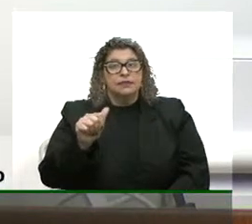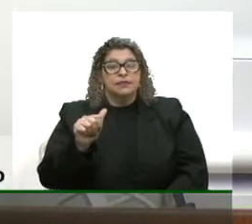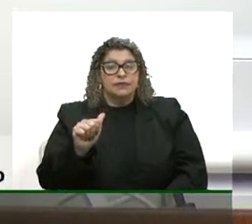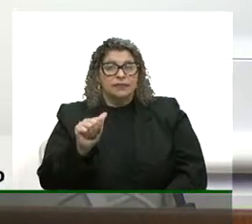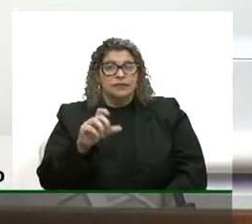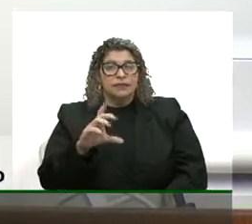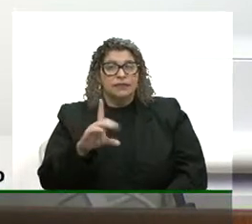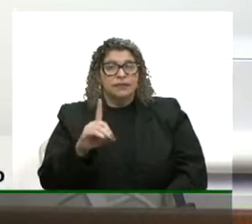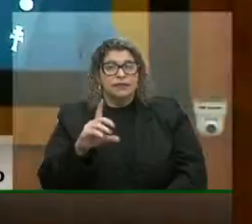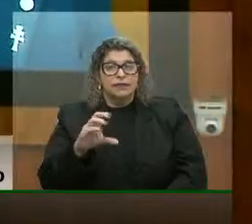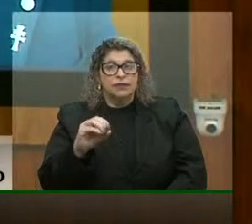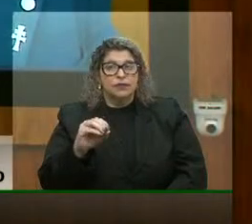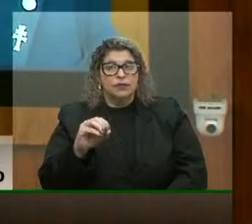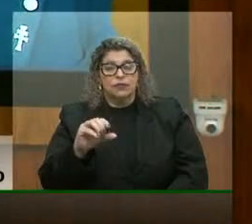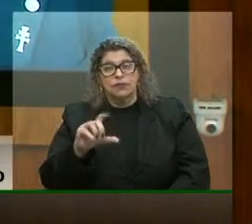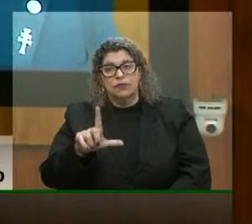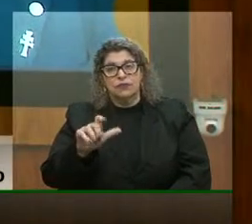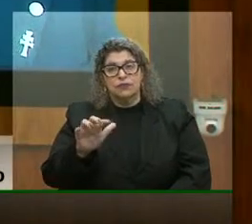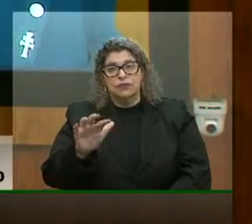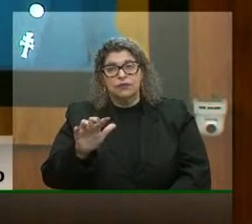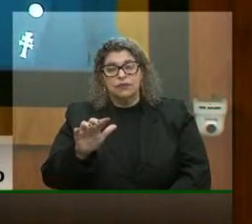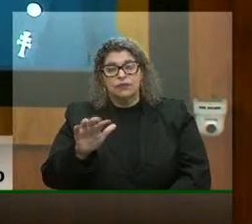tempo regimental.